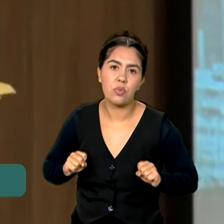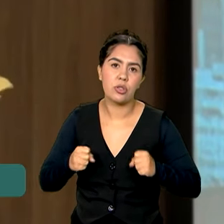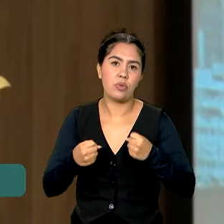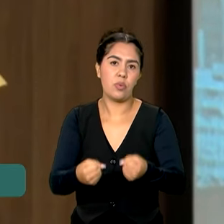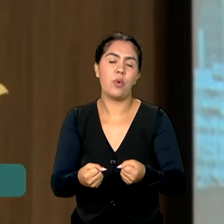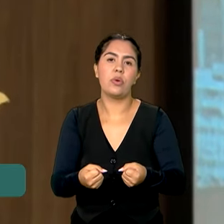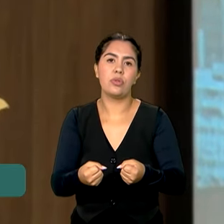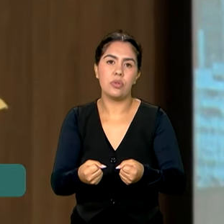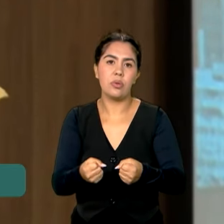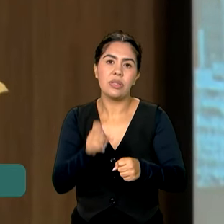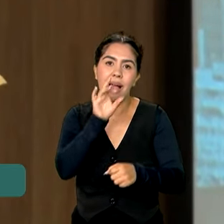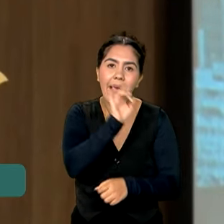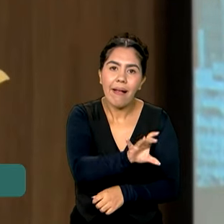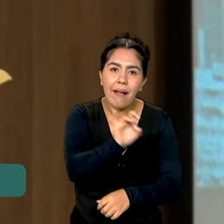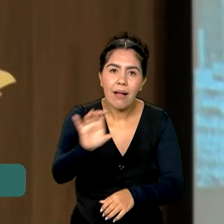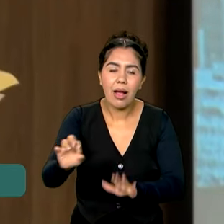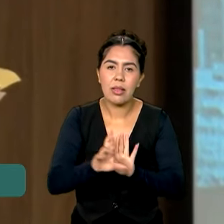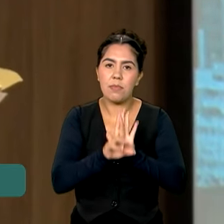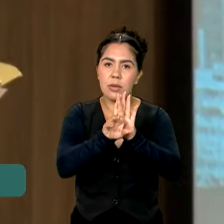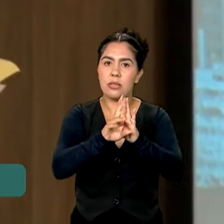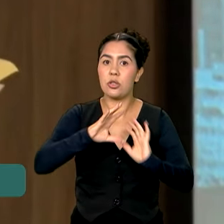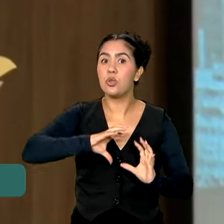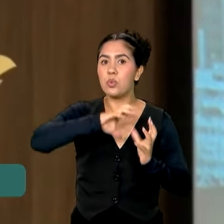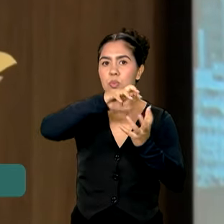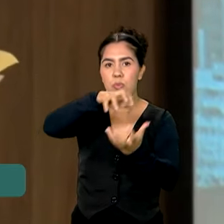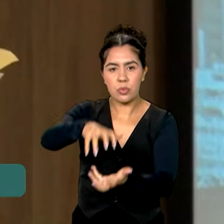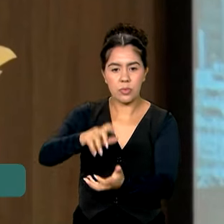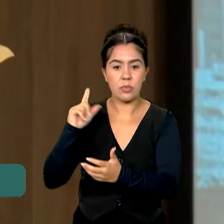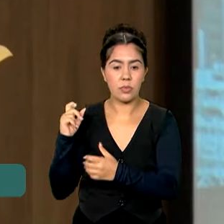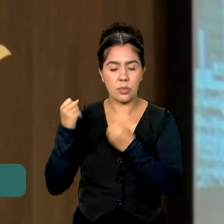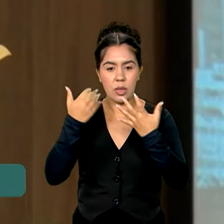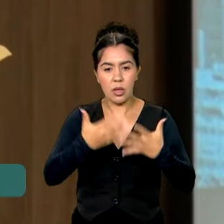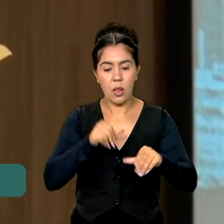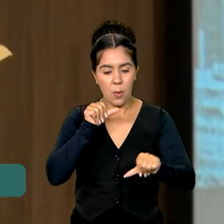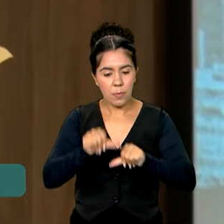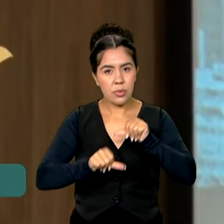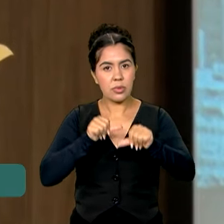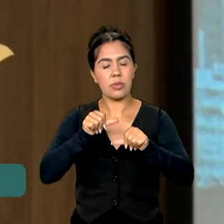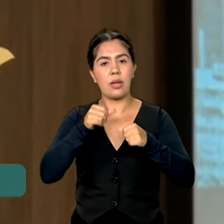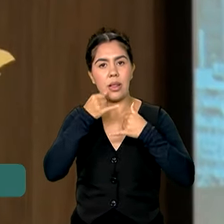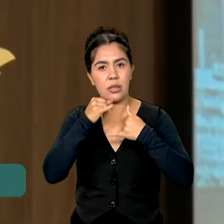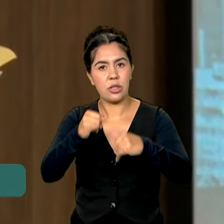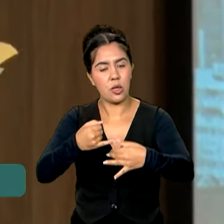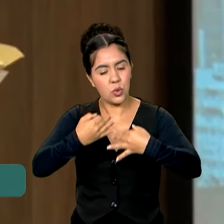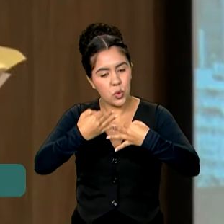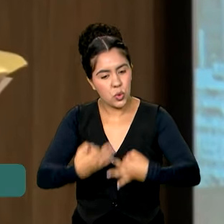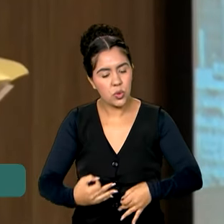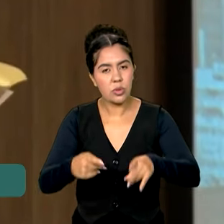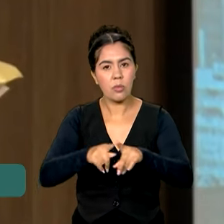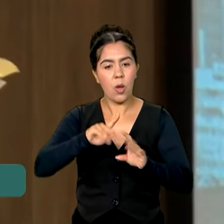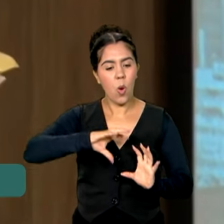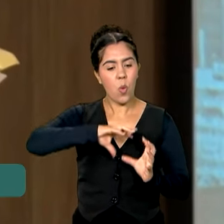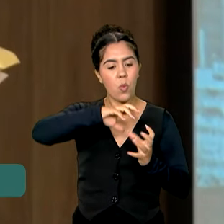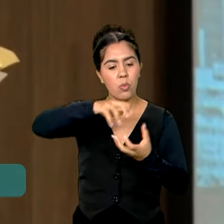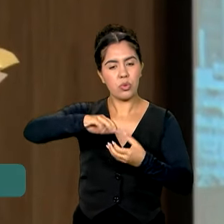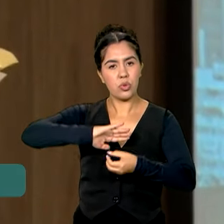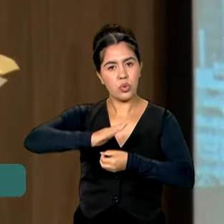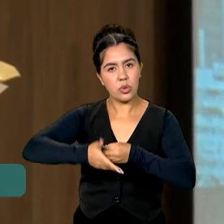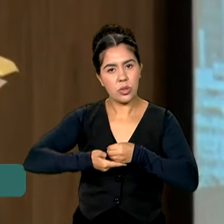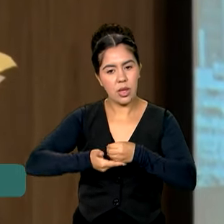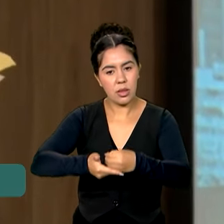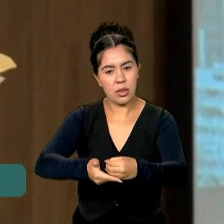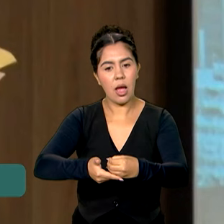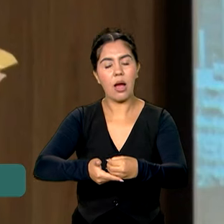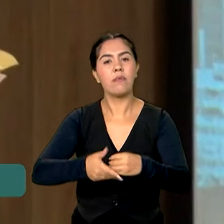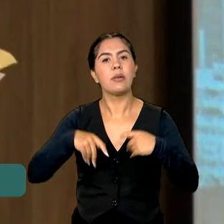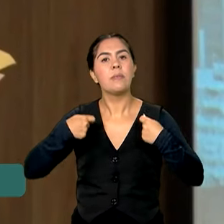ministro da Fazenda brasileiro defendeu que a solução para uma transição energética justa e um mundo mais sustentável passa